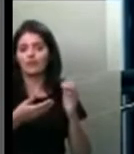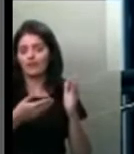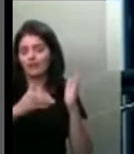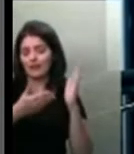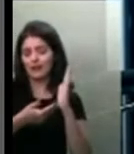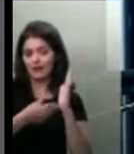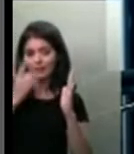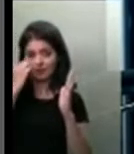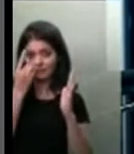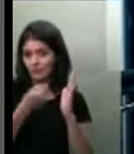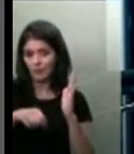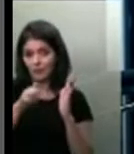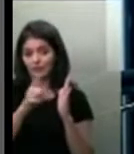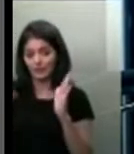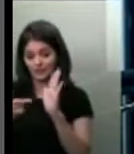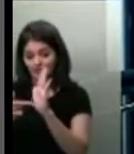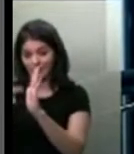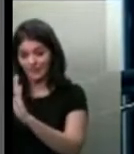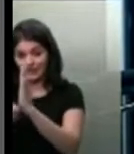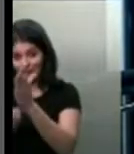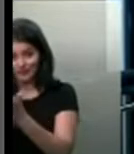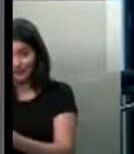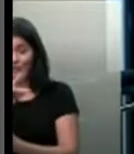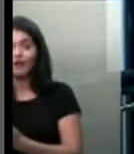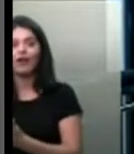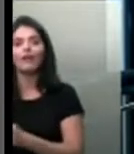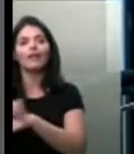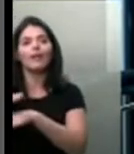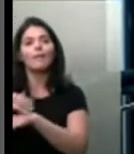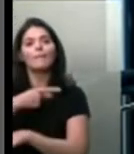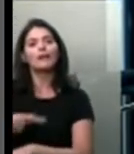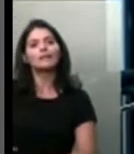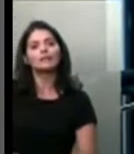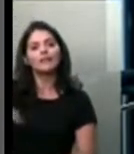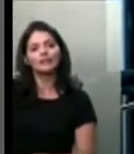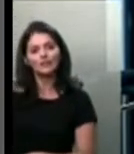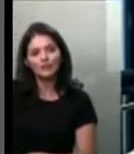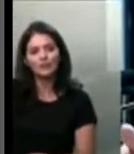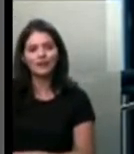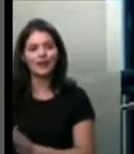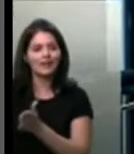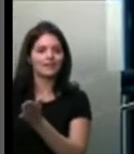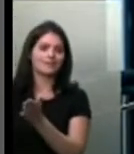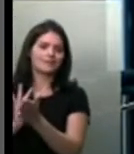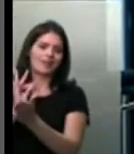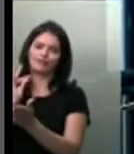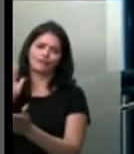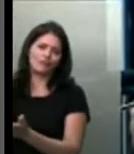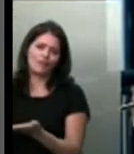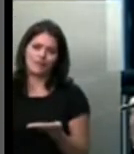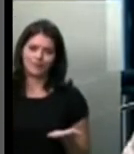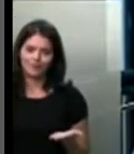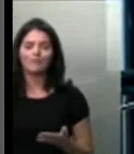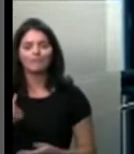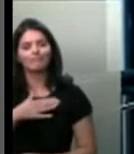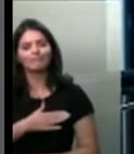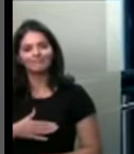sanção do presidente da República. A mim é uma honra, para mim é uma honra muito grande ter